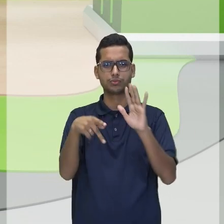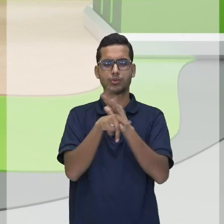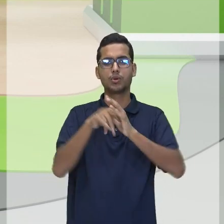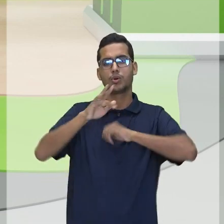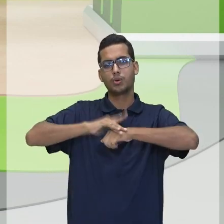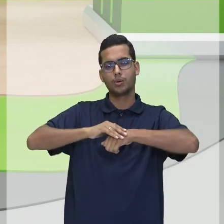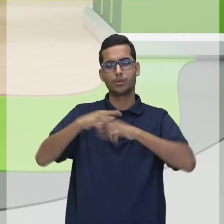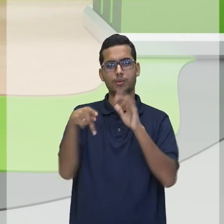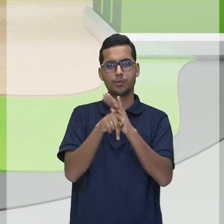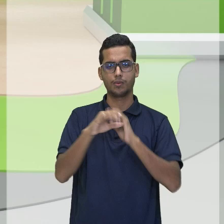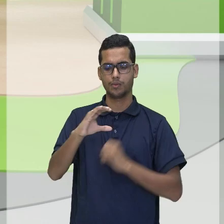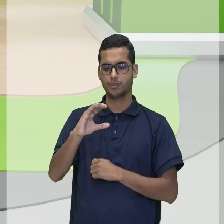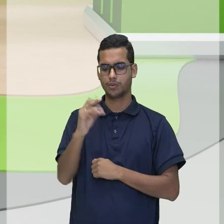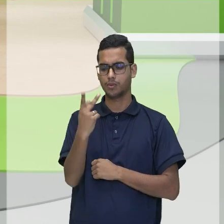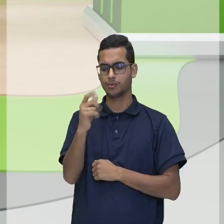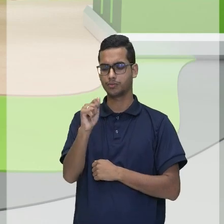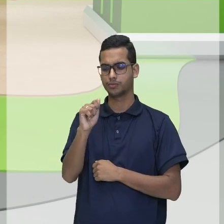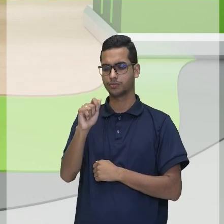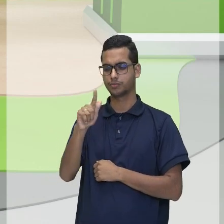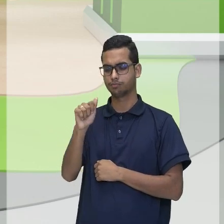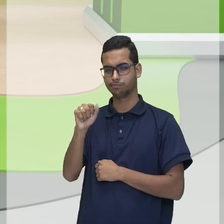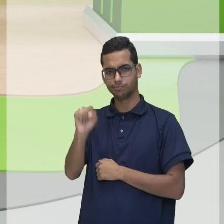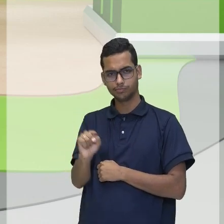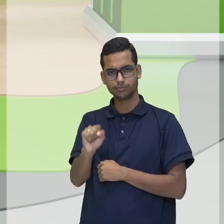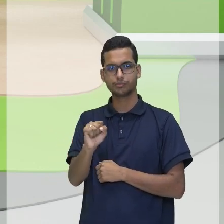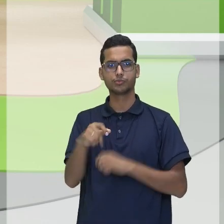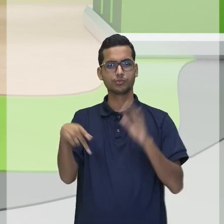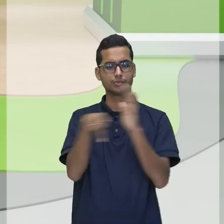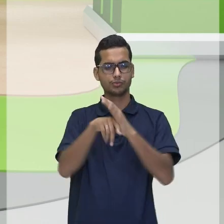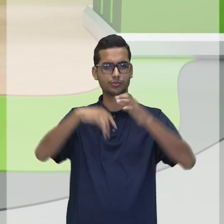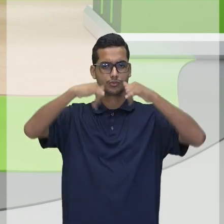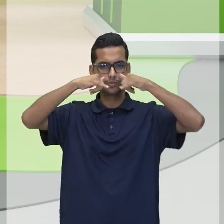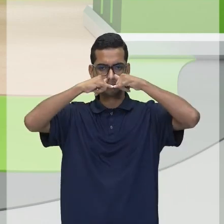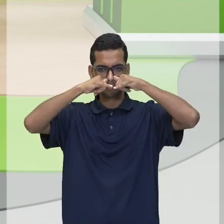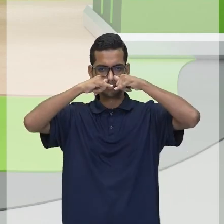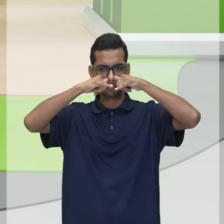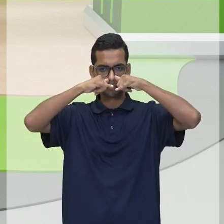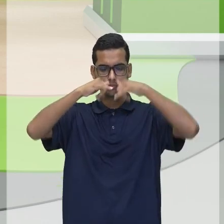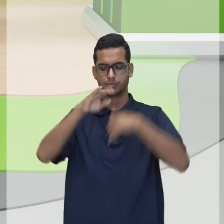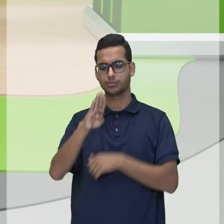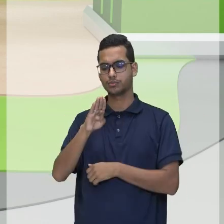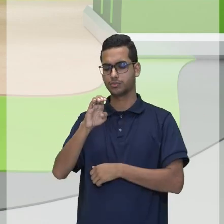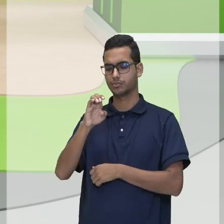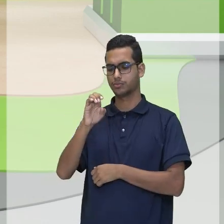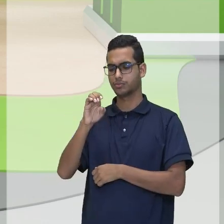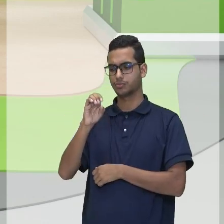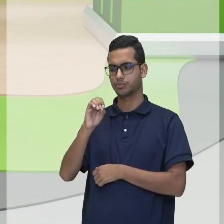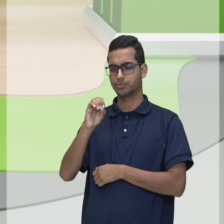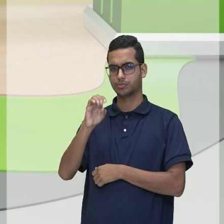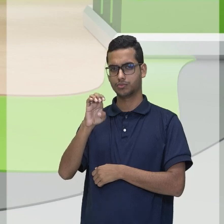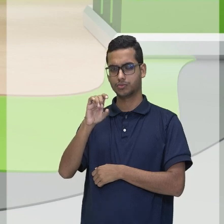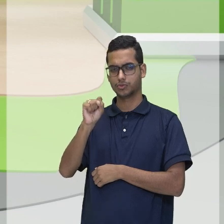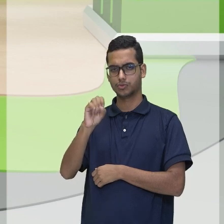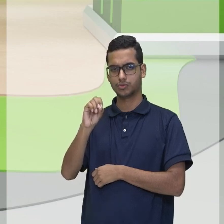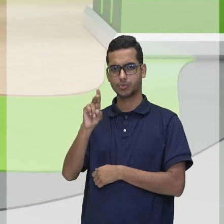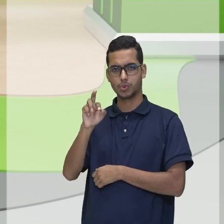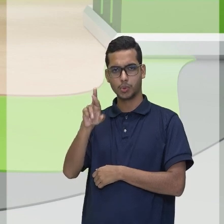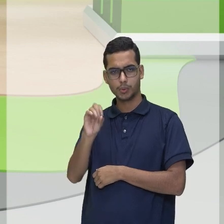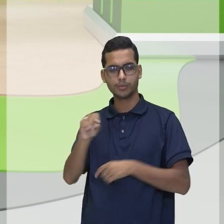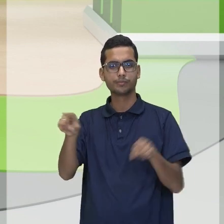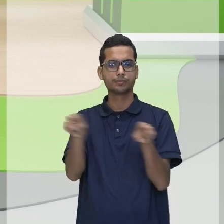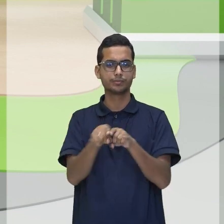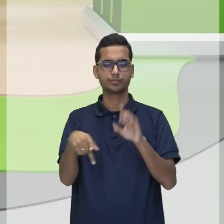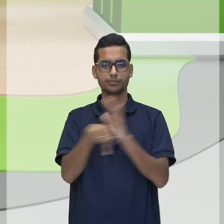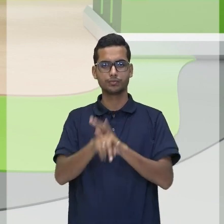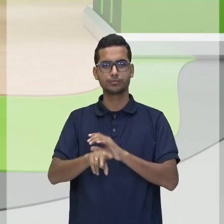né, conhecido aí como um besouro, né? E ainda alguns moluscos, como nós vimos aí, os caracóis,